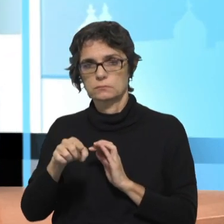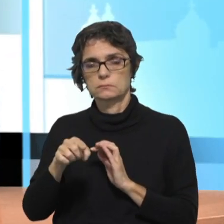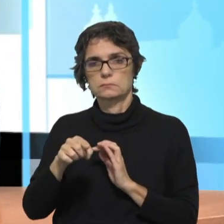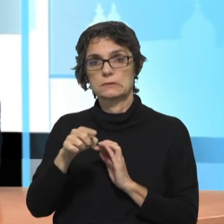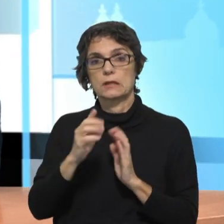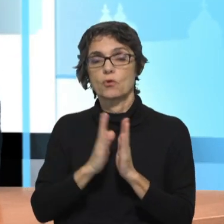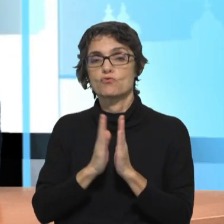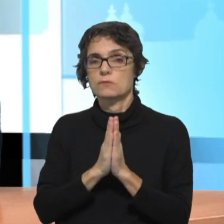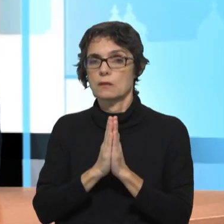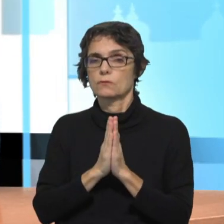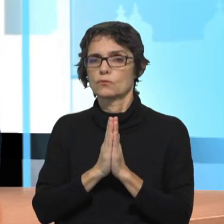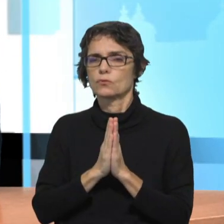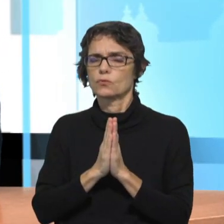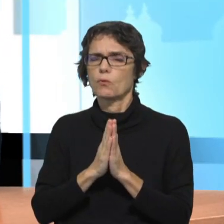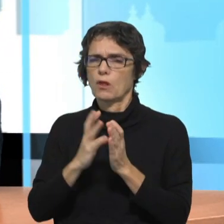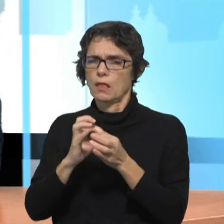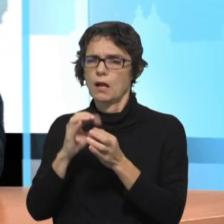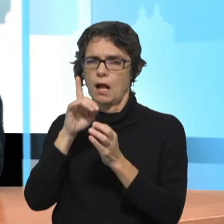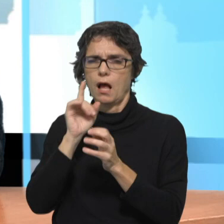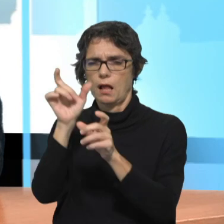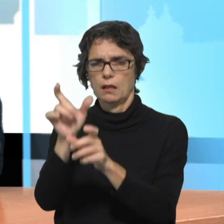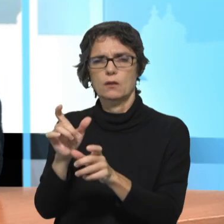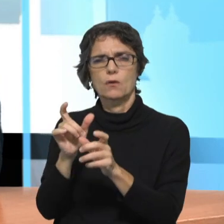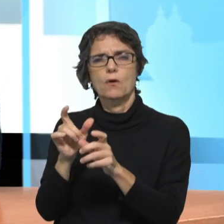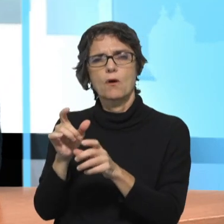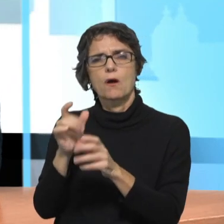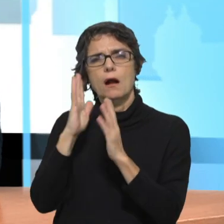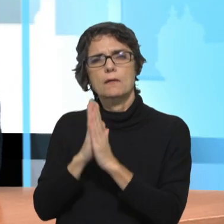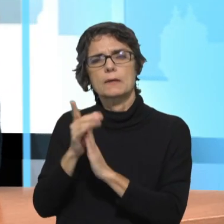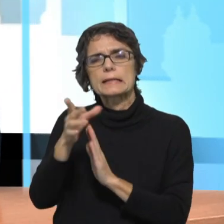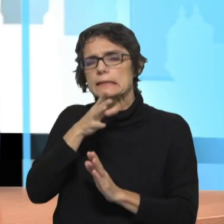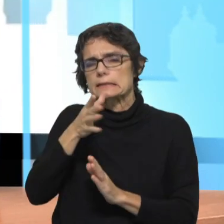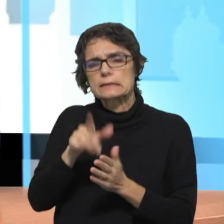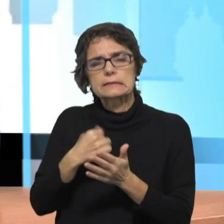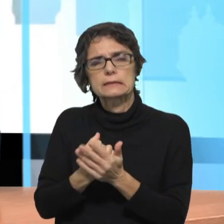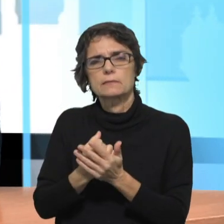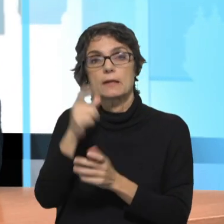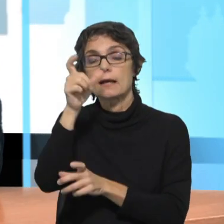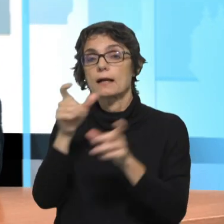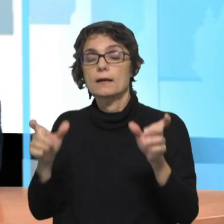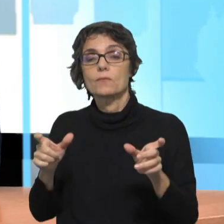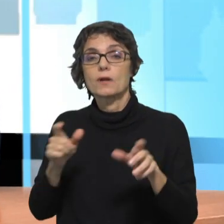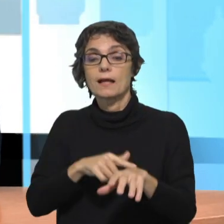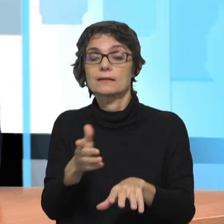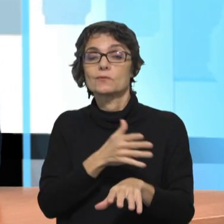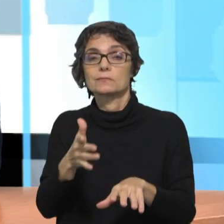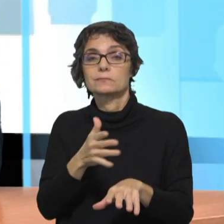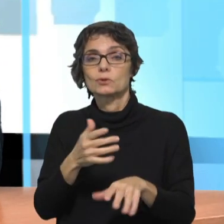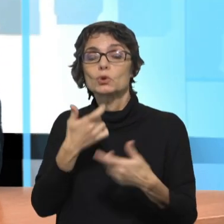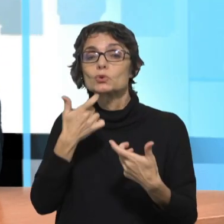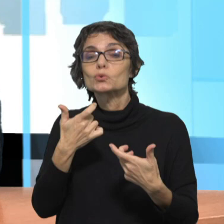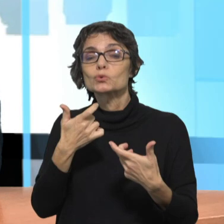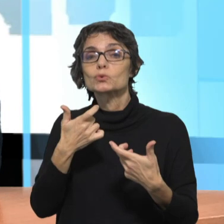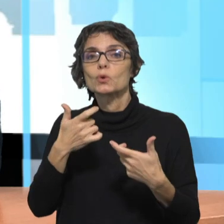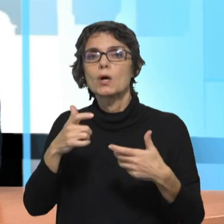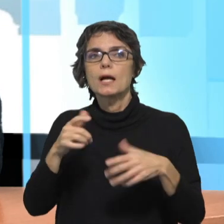santo profundamente mariano, diz que neste momento da Anunciação toda a humanidade estava suspensa, ainda que Maria o não soubesse,